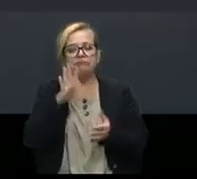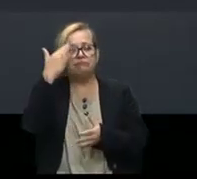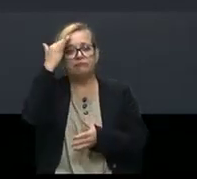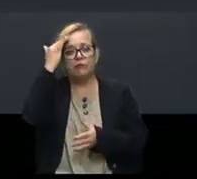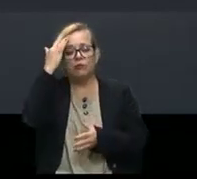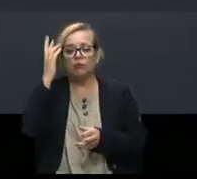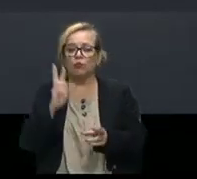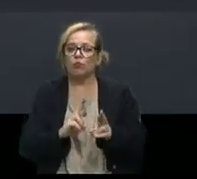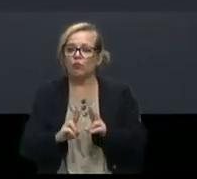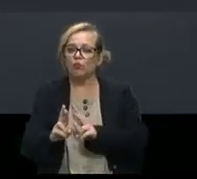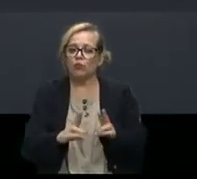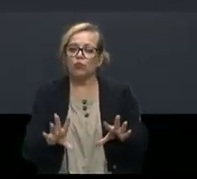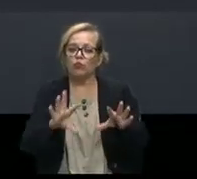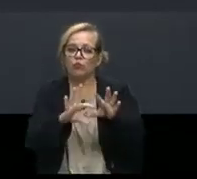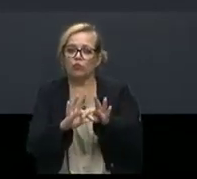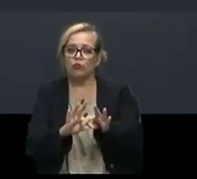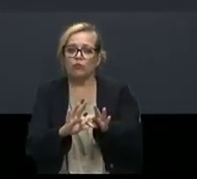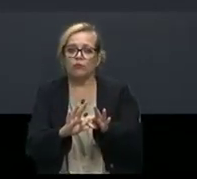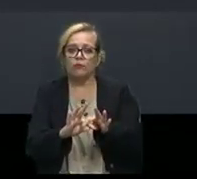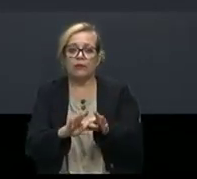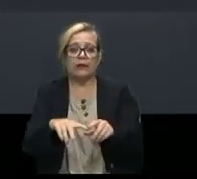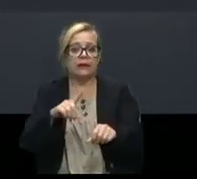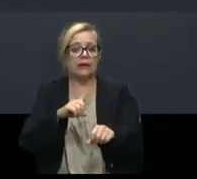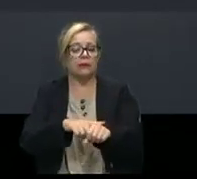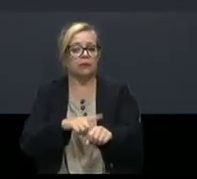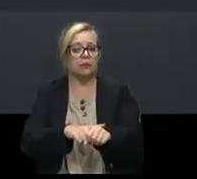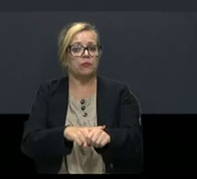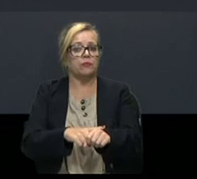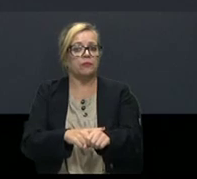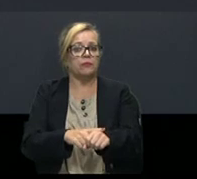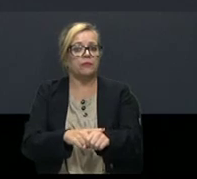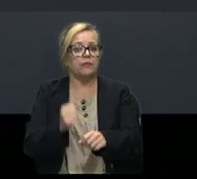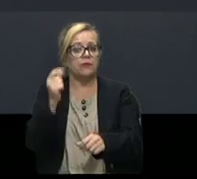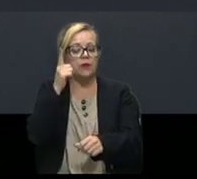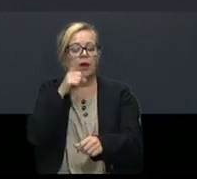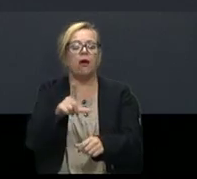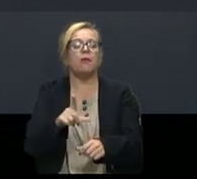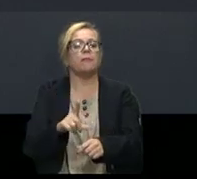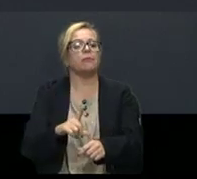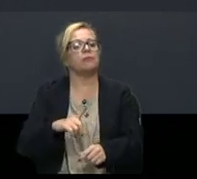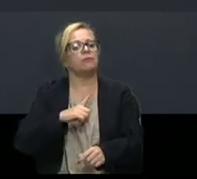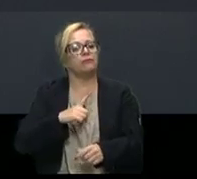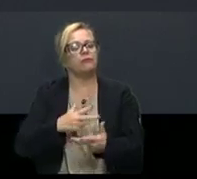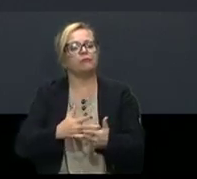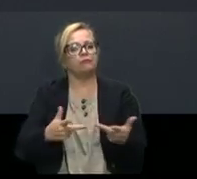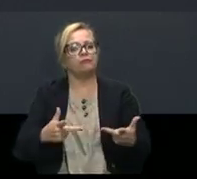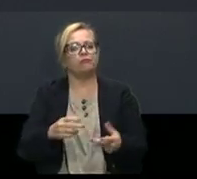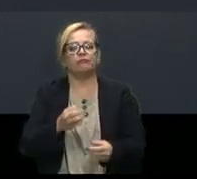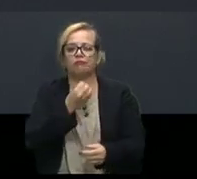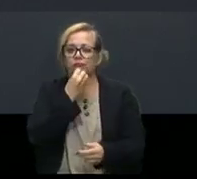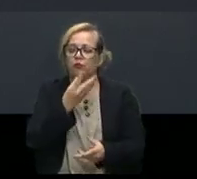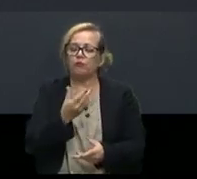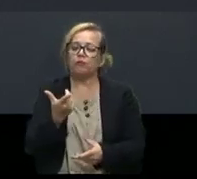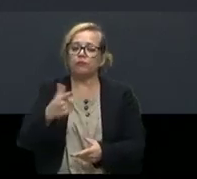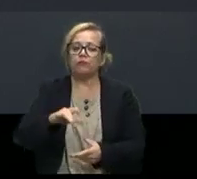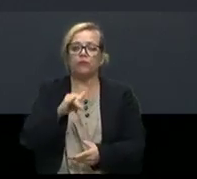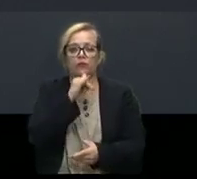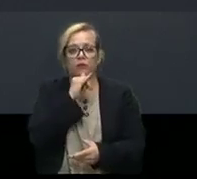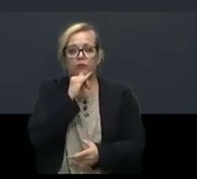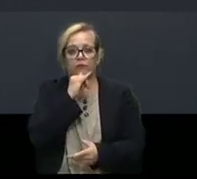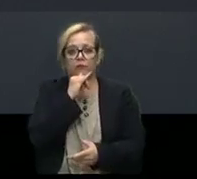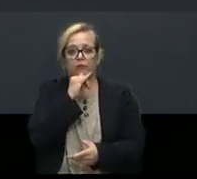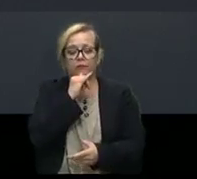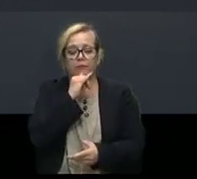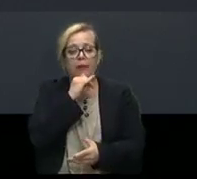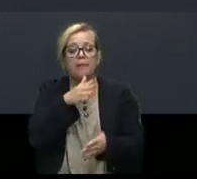a correlação entre tempo e ganhos de investimento pode lhe trazer muitos benefícios. Outro exemplo é a lei da oferta